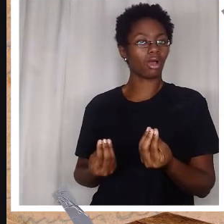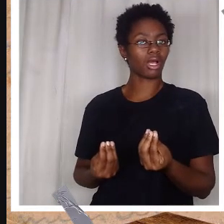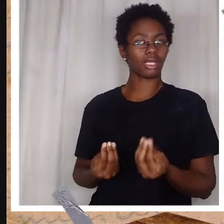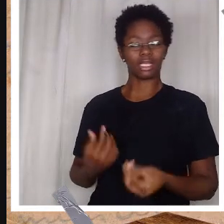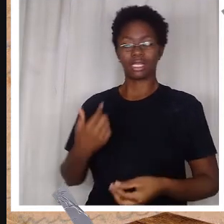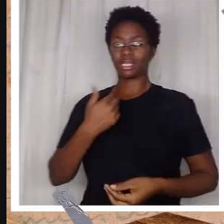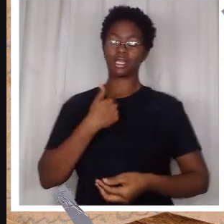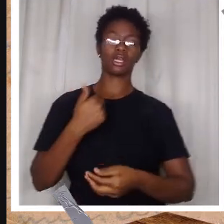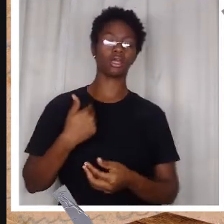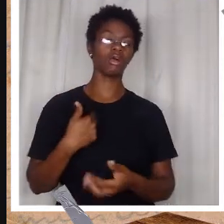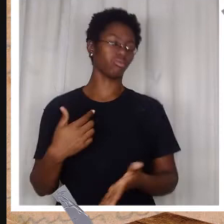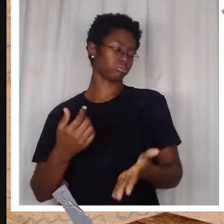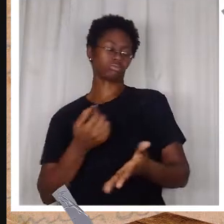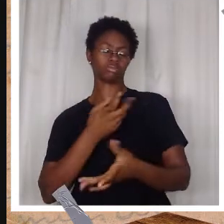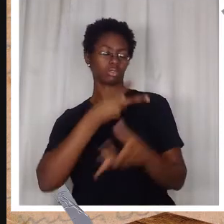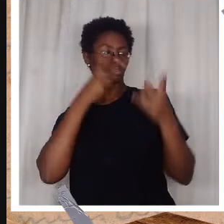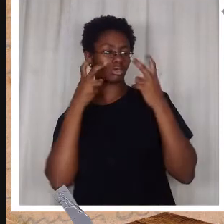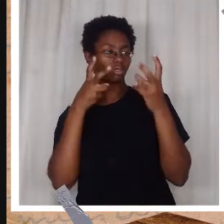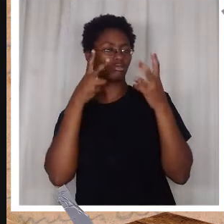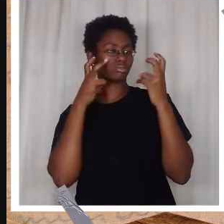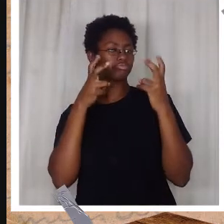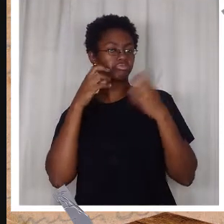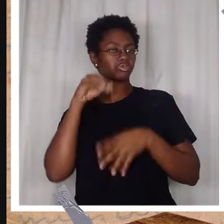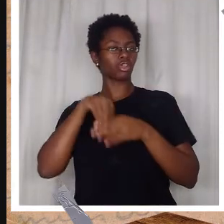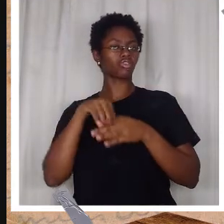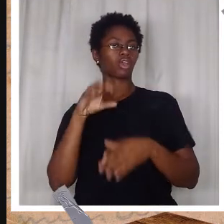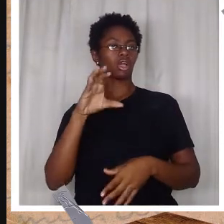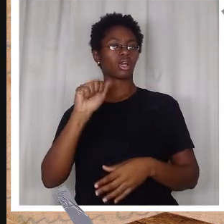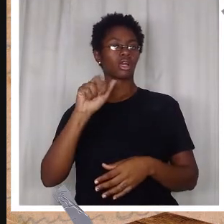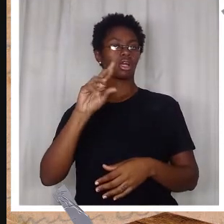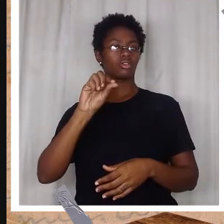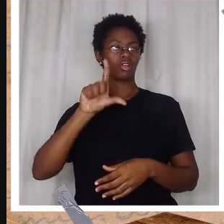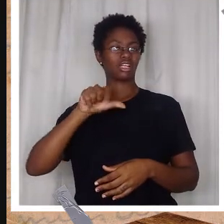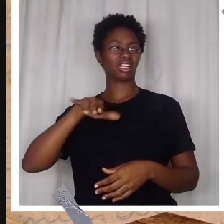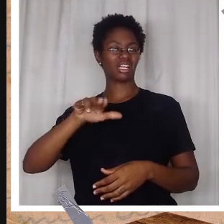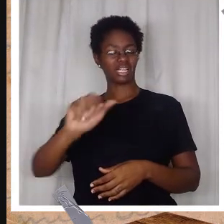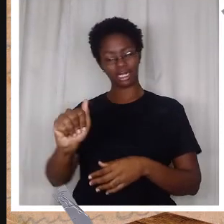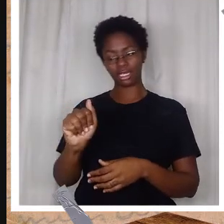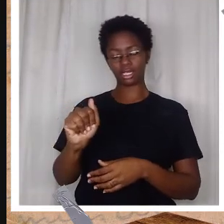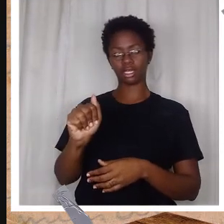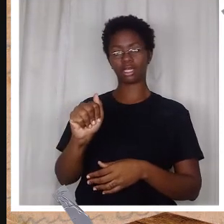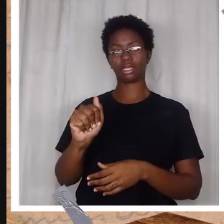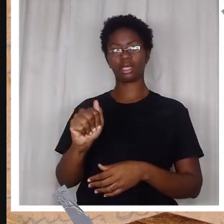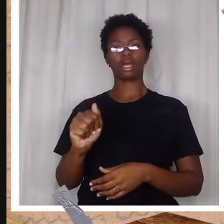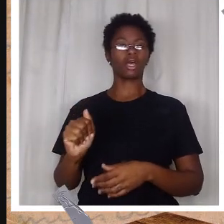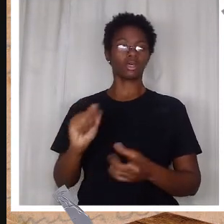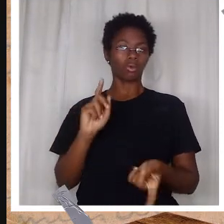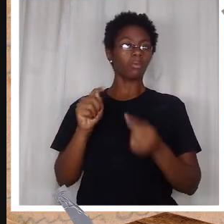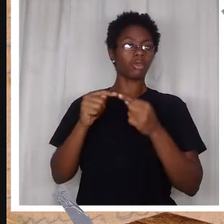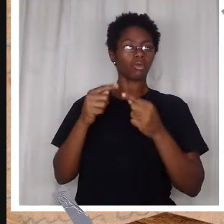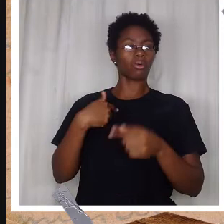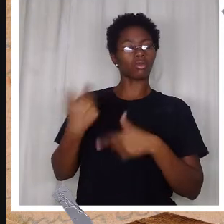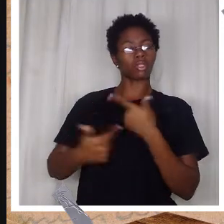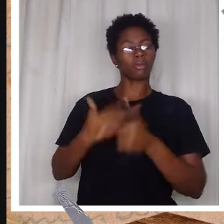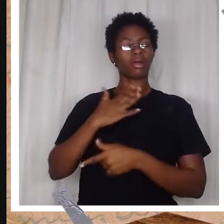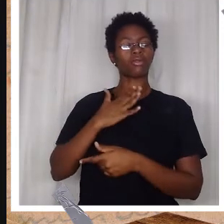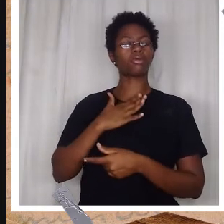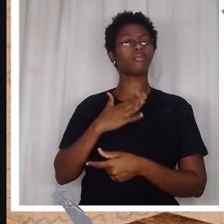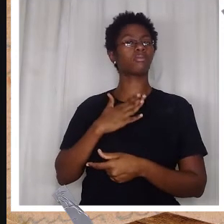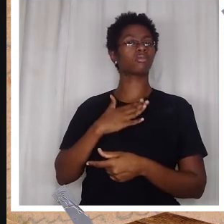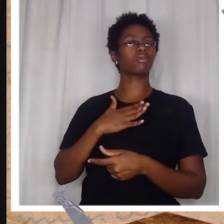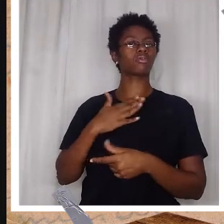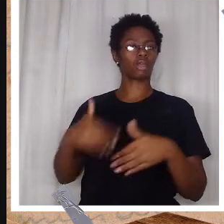escrevendo sobre ela, foi criando essa dramaturgia e fazendo eu amarelo. Então, o projeto ele começou